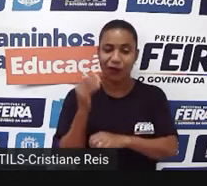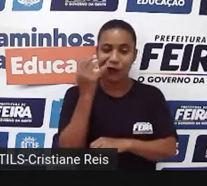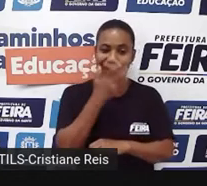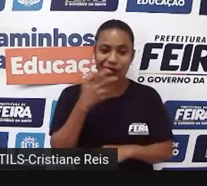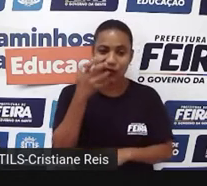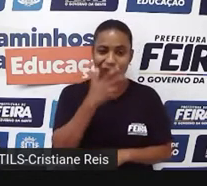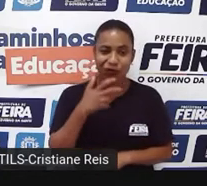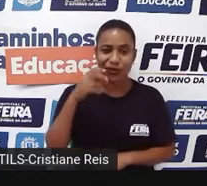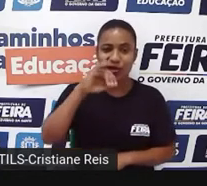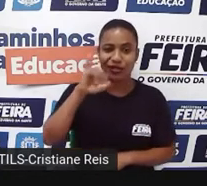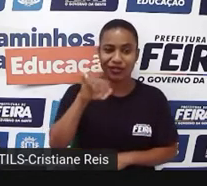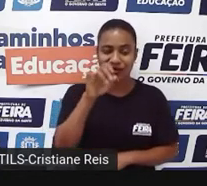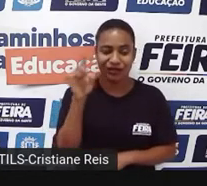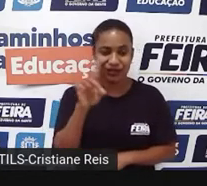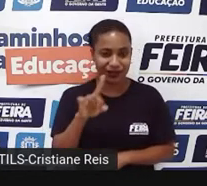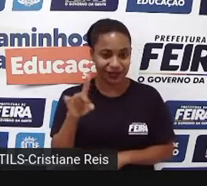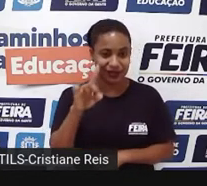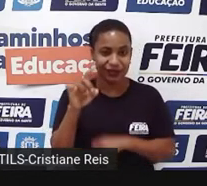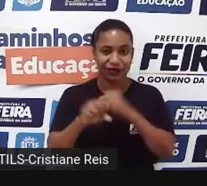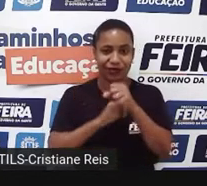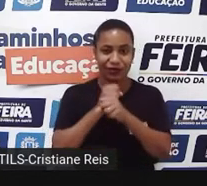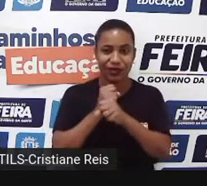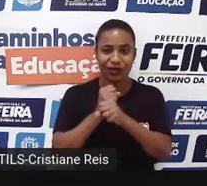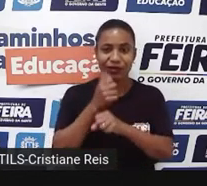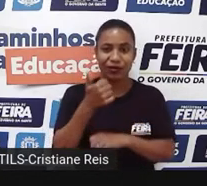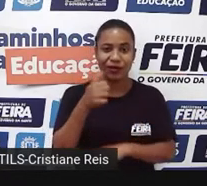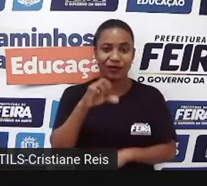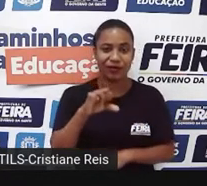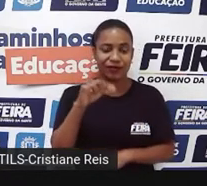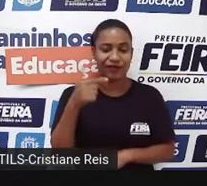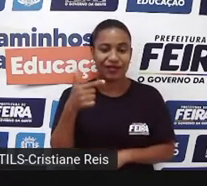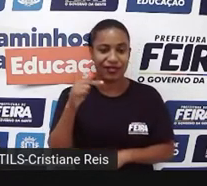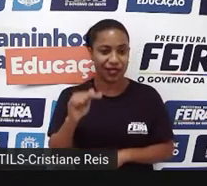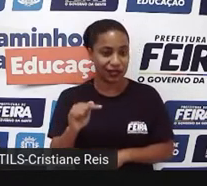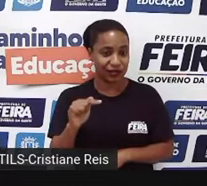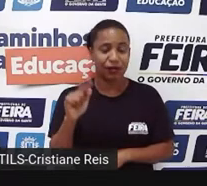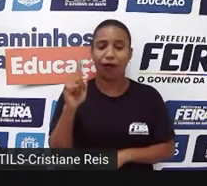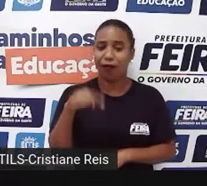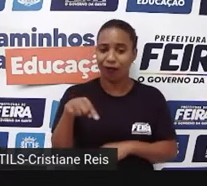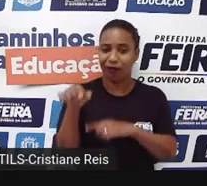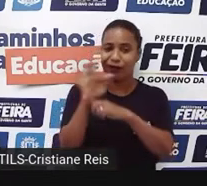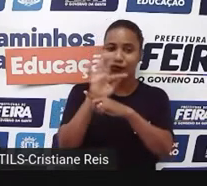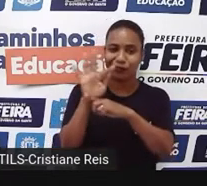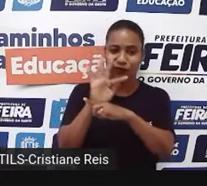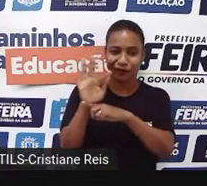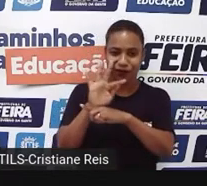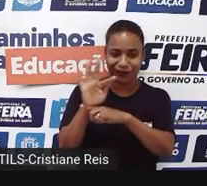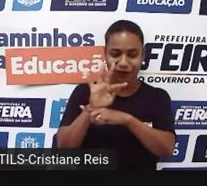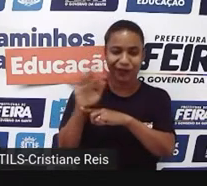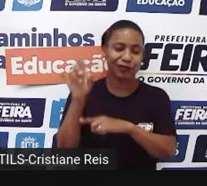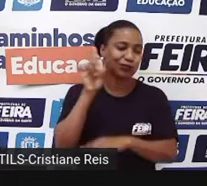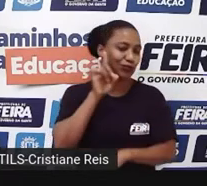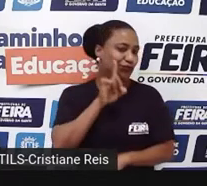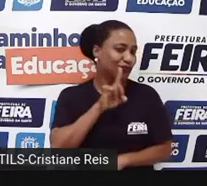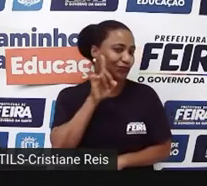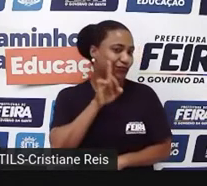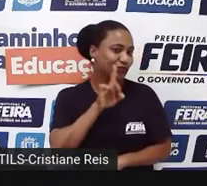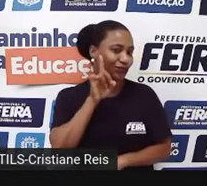jazz, que foi exibido em 1927, é um filme americano. Então, foi ele o